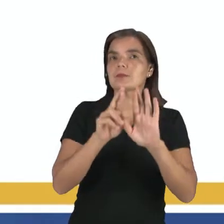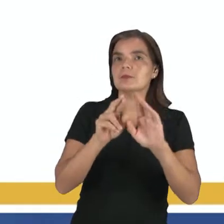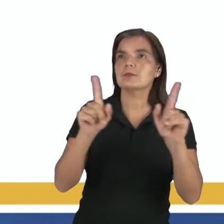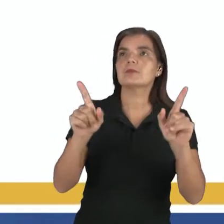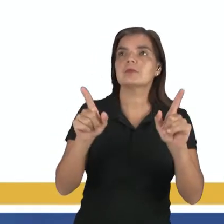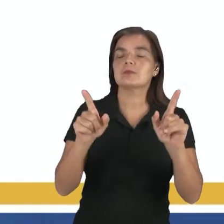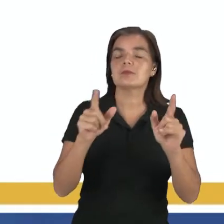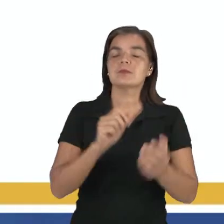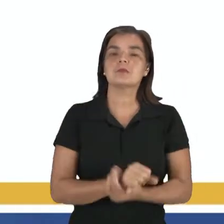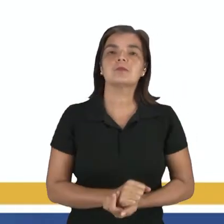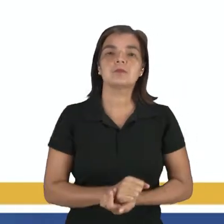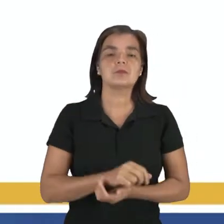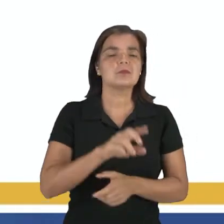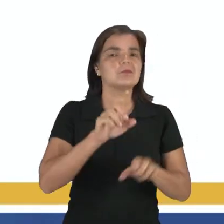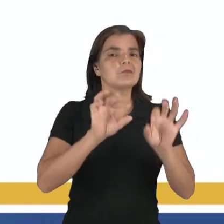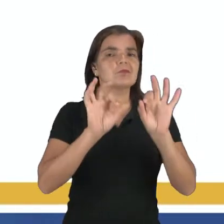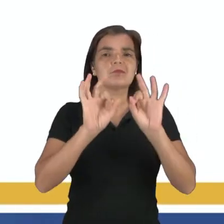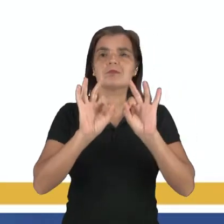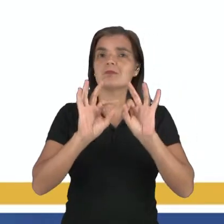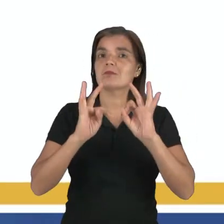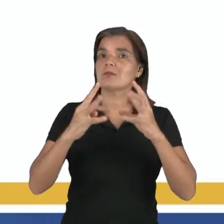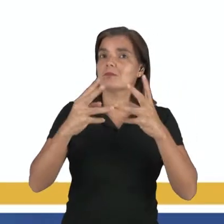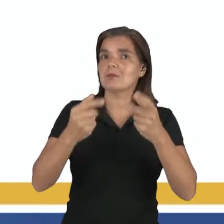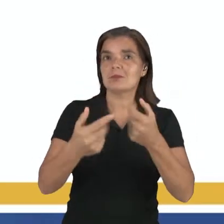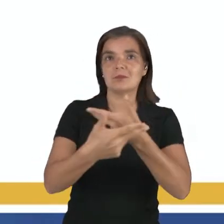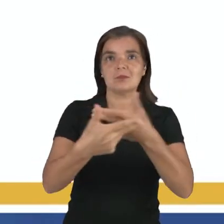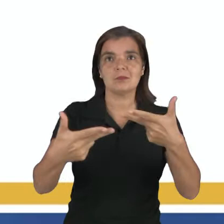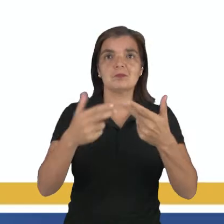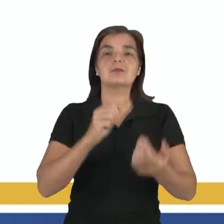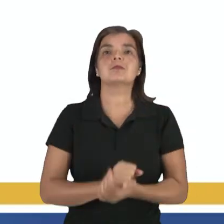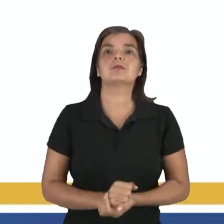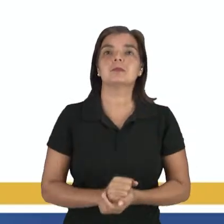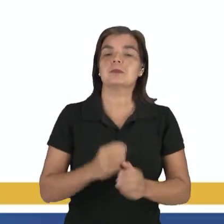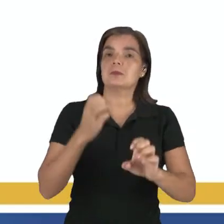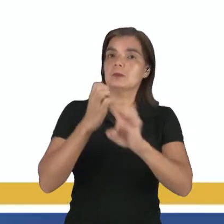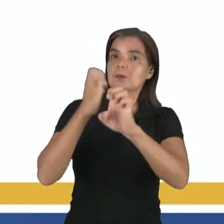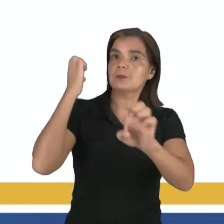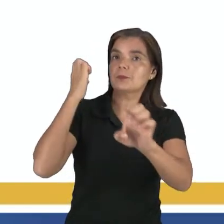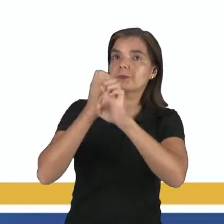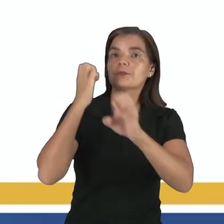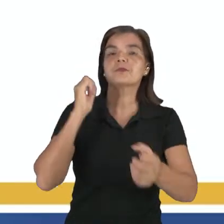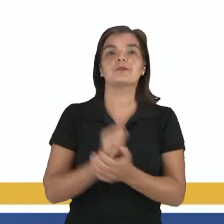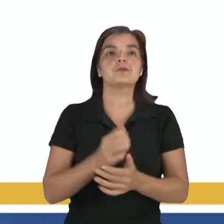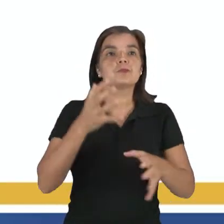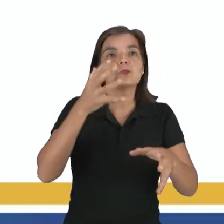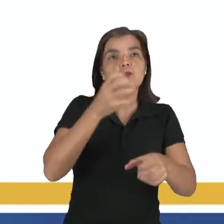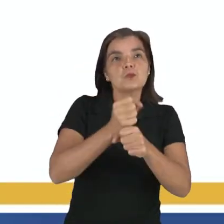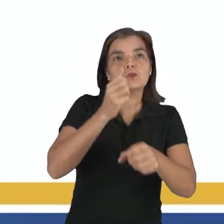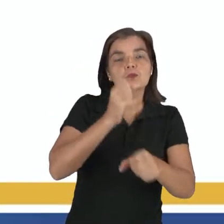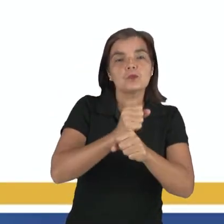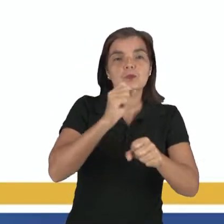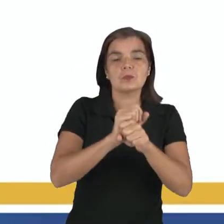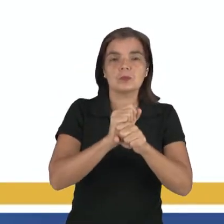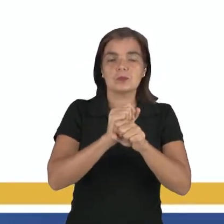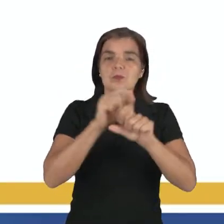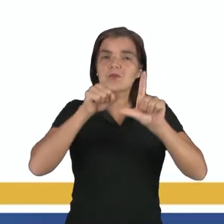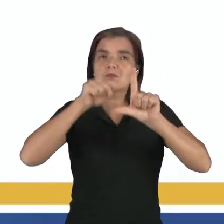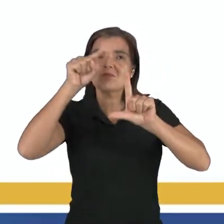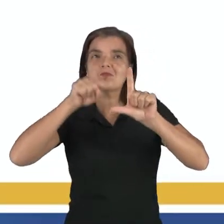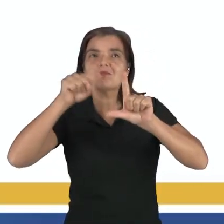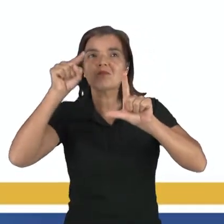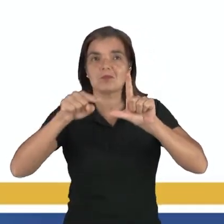ser aplicadas em diferentes circunstâncias, nas engenharias, no cálculo,